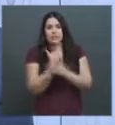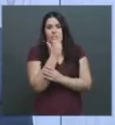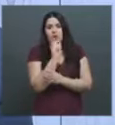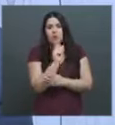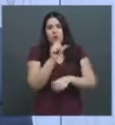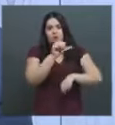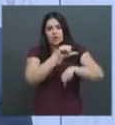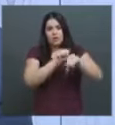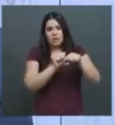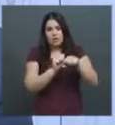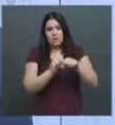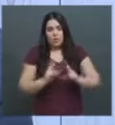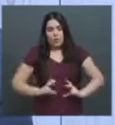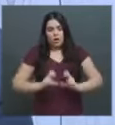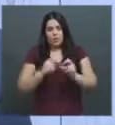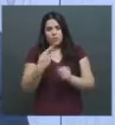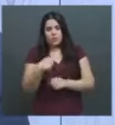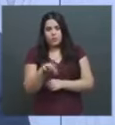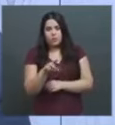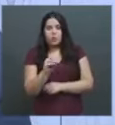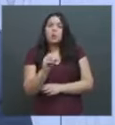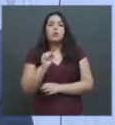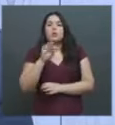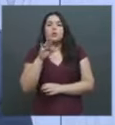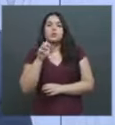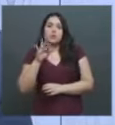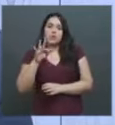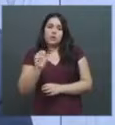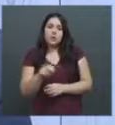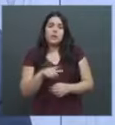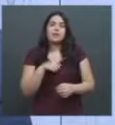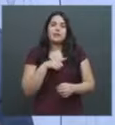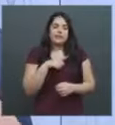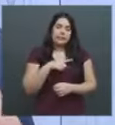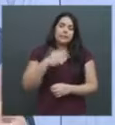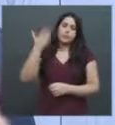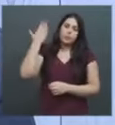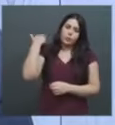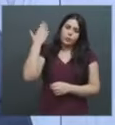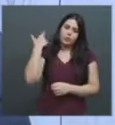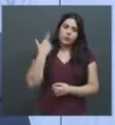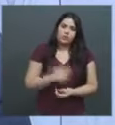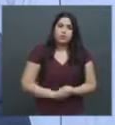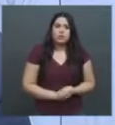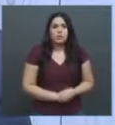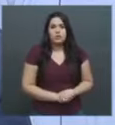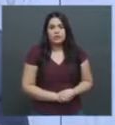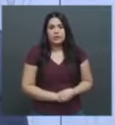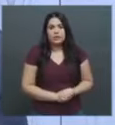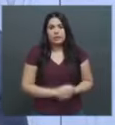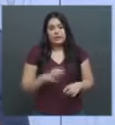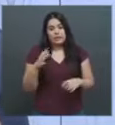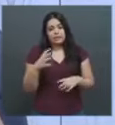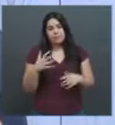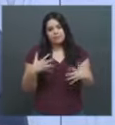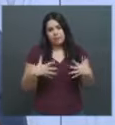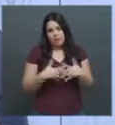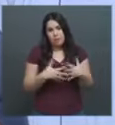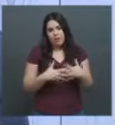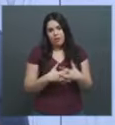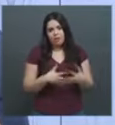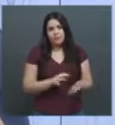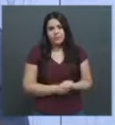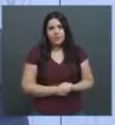a cirurgia do câncer para a próstata. Então, houve uma época em que havia um aprendizado para essa cirurgia. E o